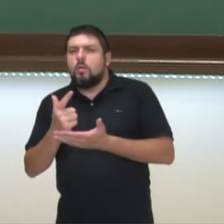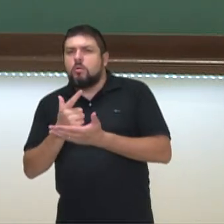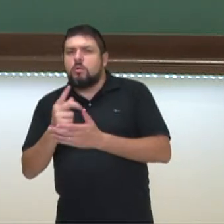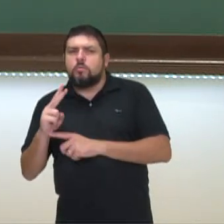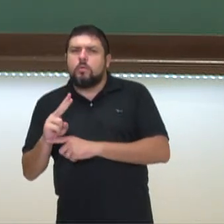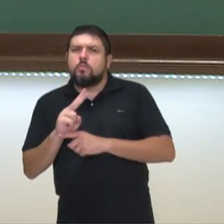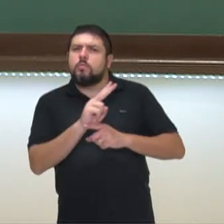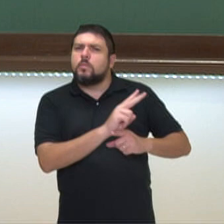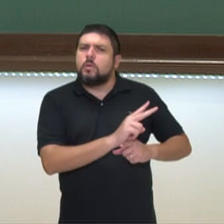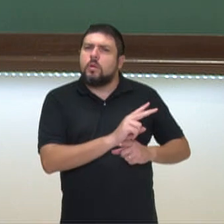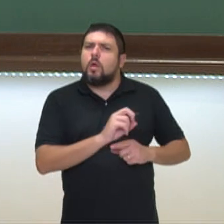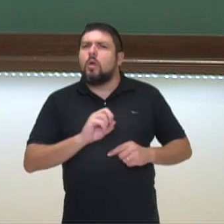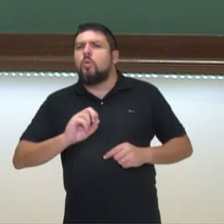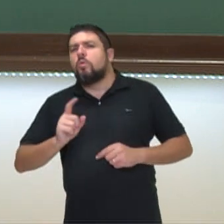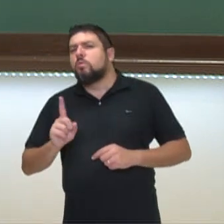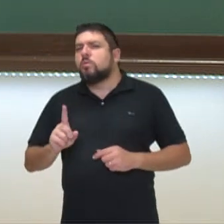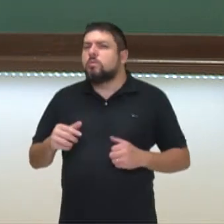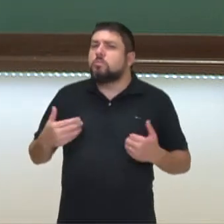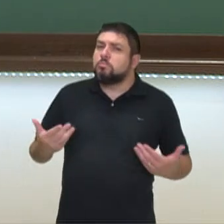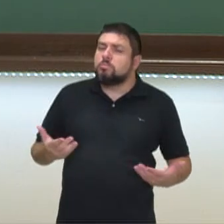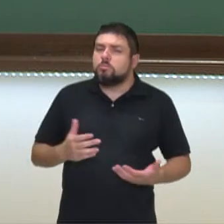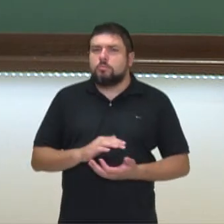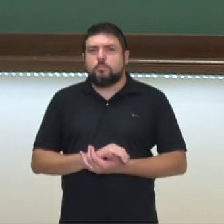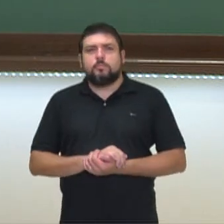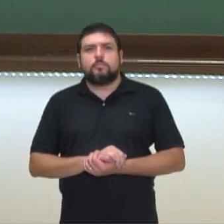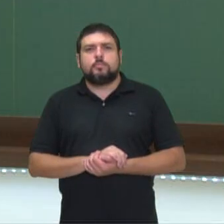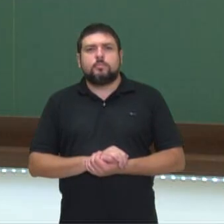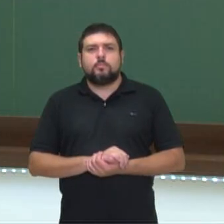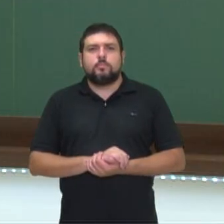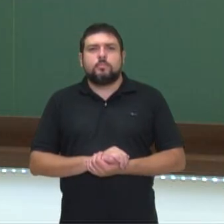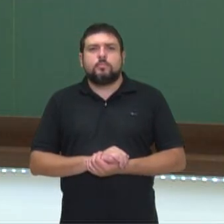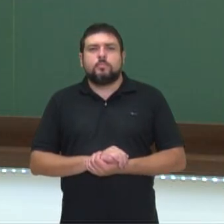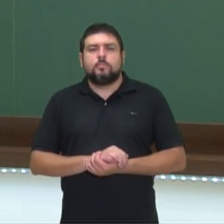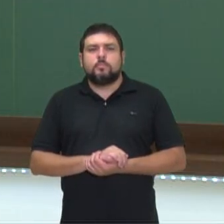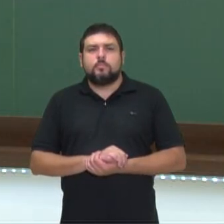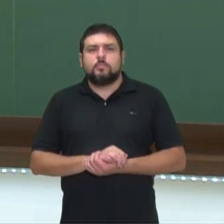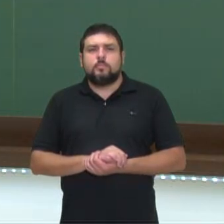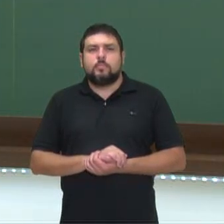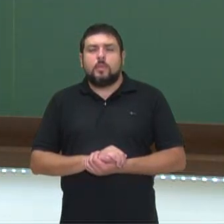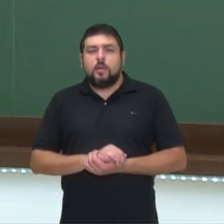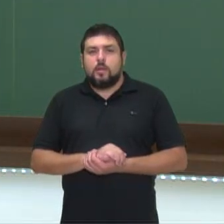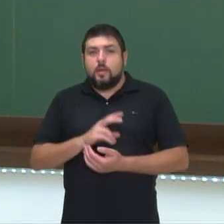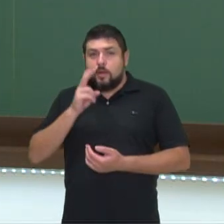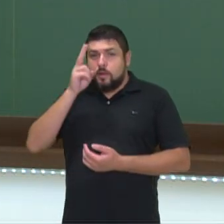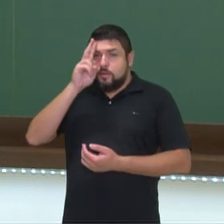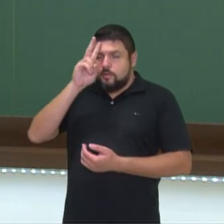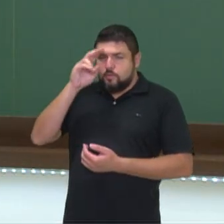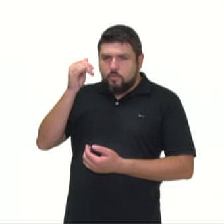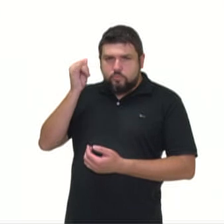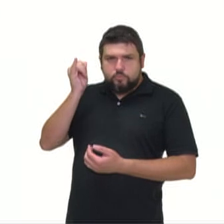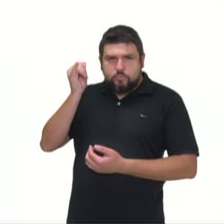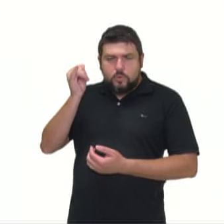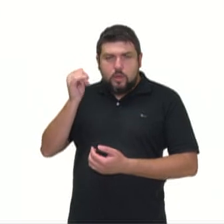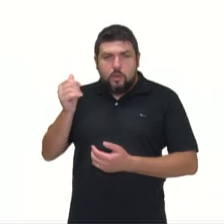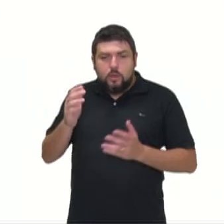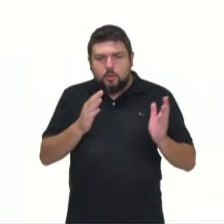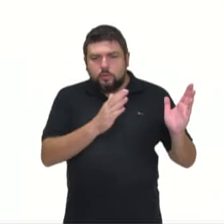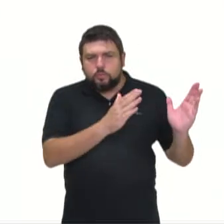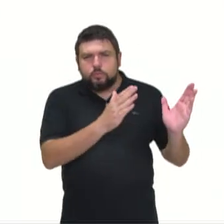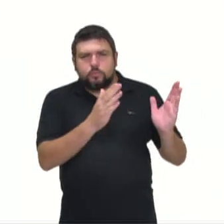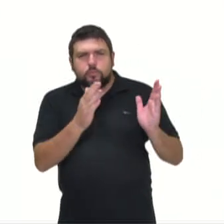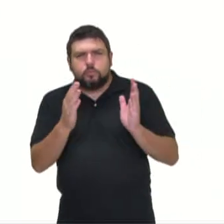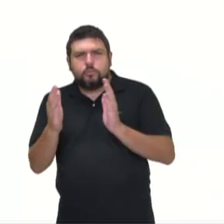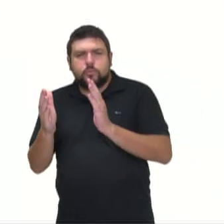você conseguiu identificar? Em Felicidade Clandestina, o desfecho ocorre no empréstimo do livro e